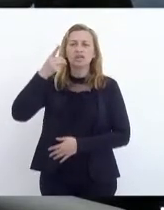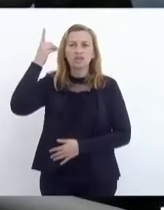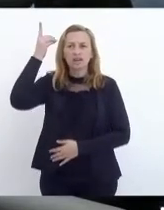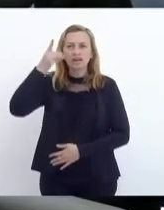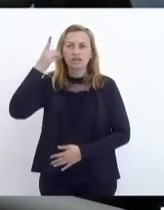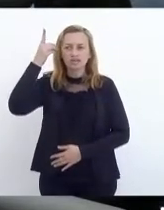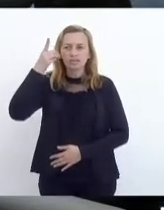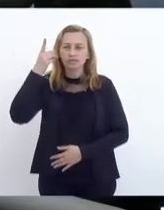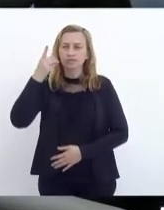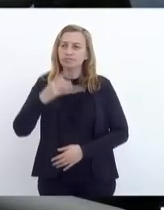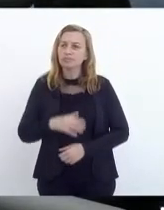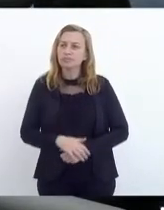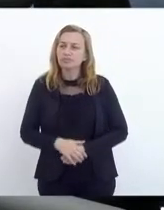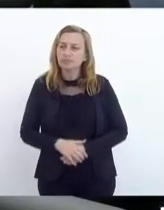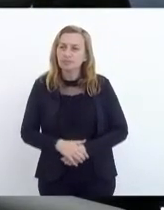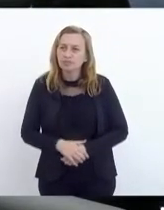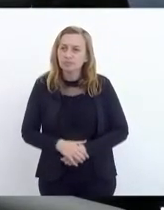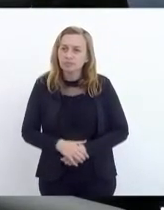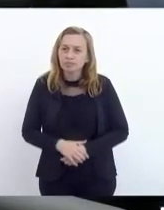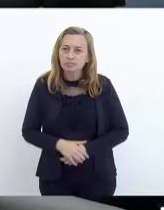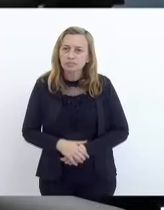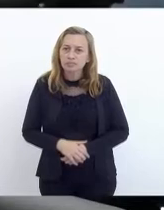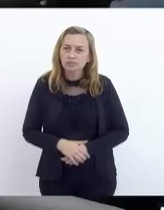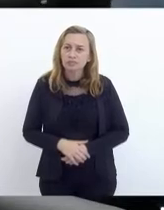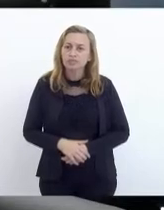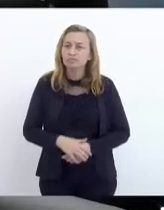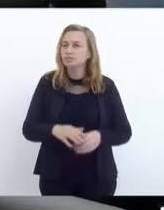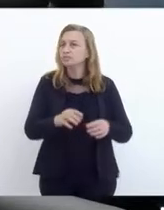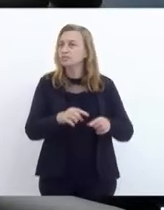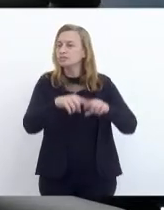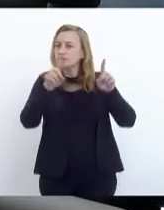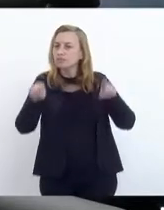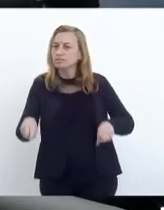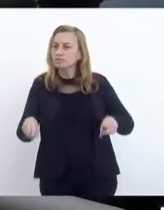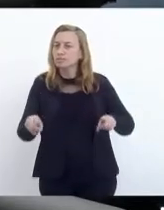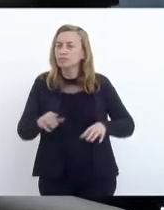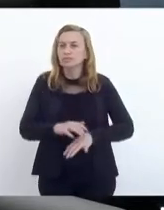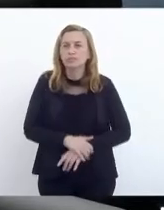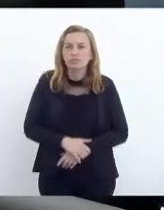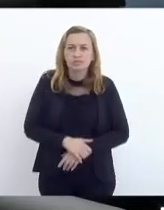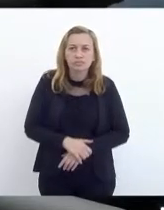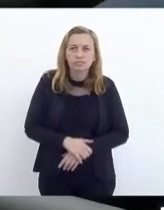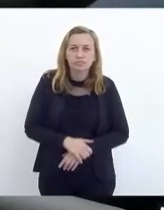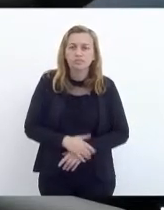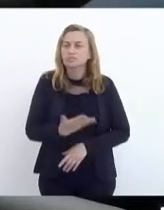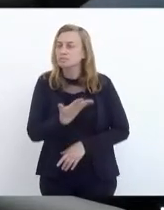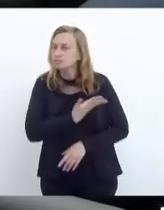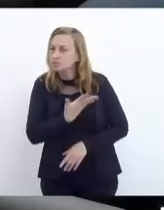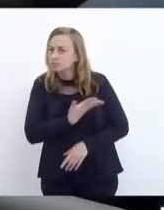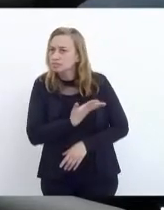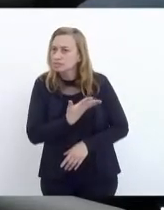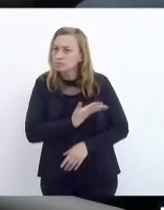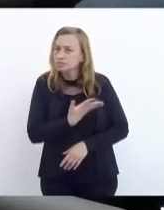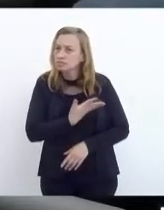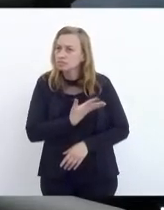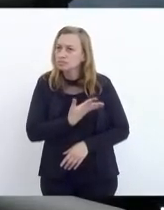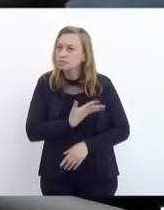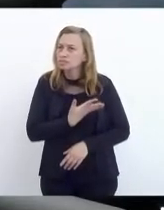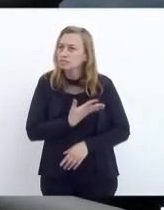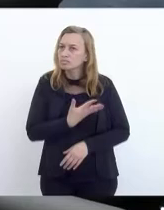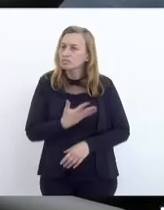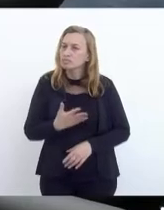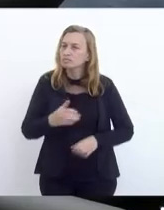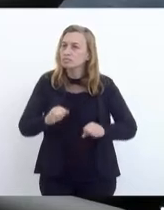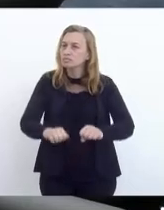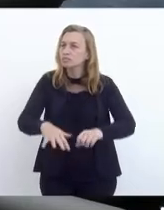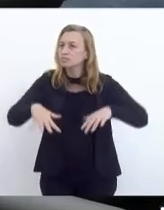senhores deputados presentes, funcionários, prestes, companheiros e companheiras com culpas dependentes da